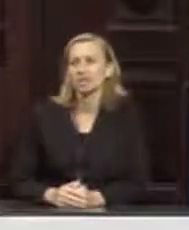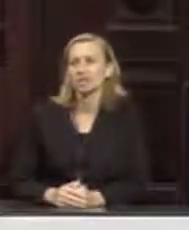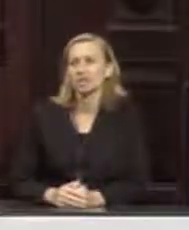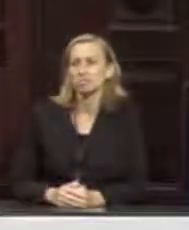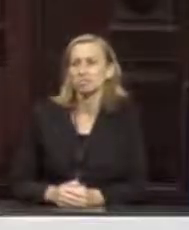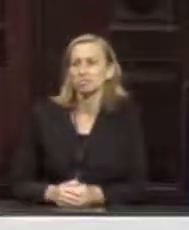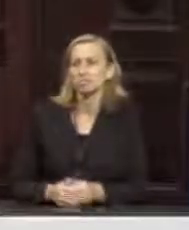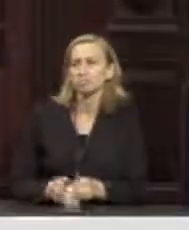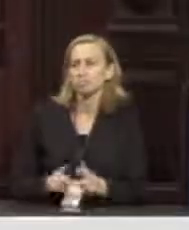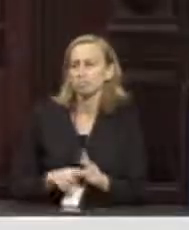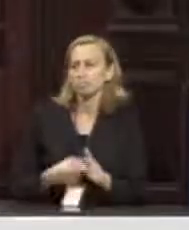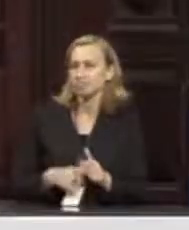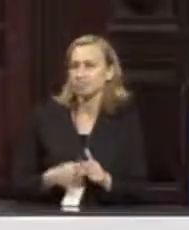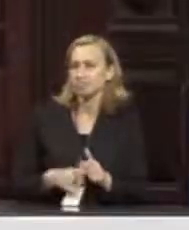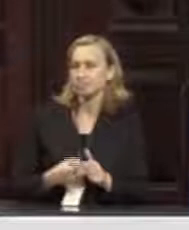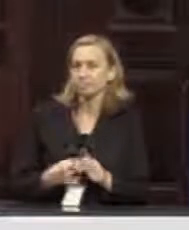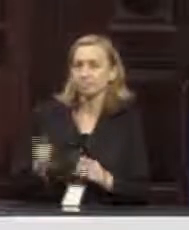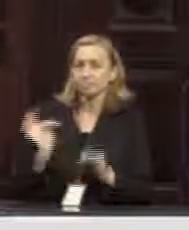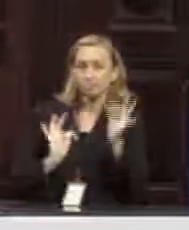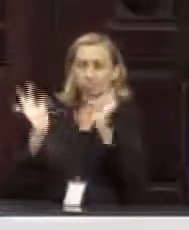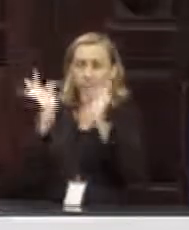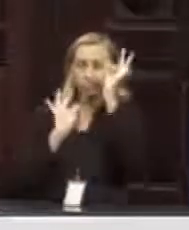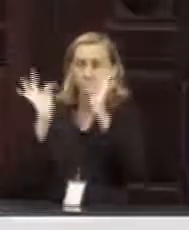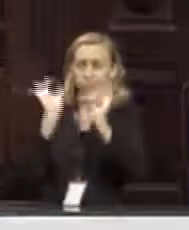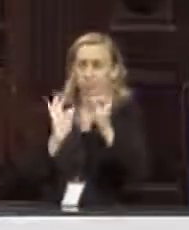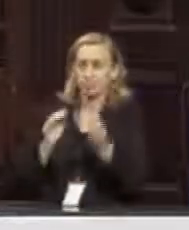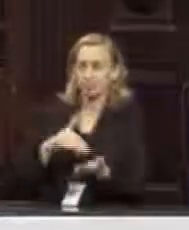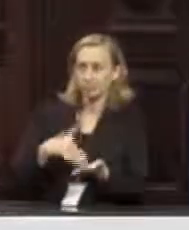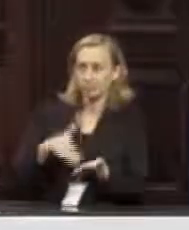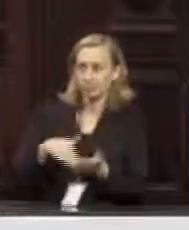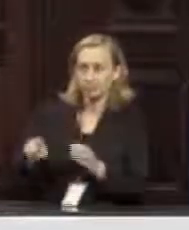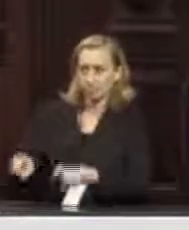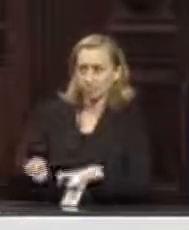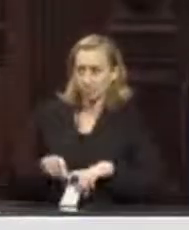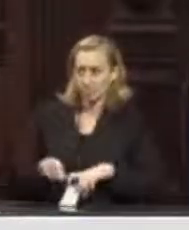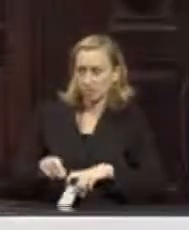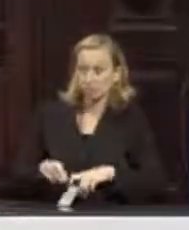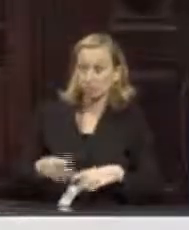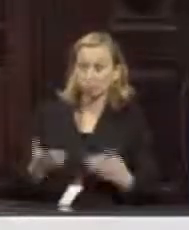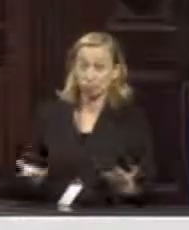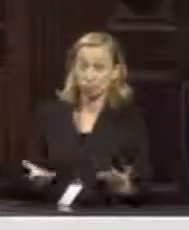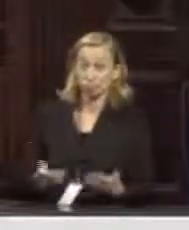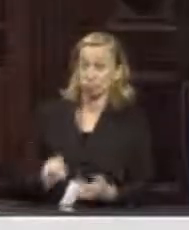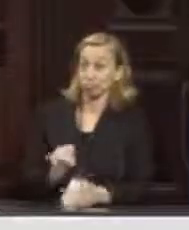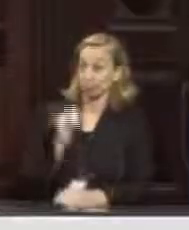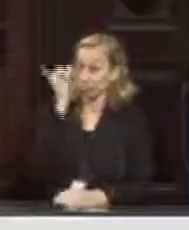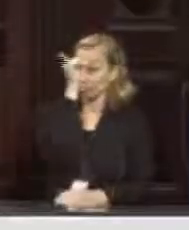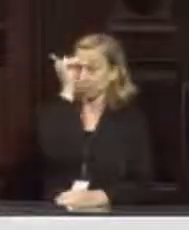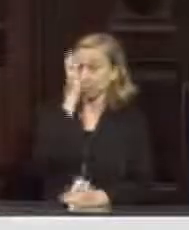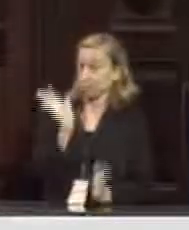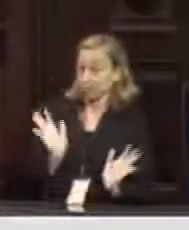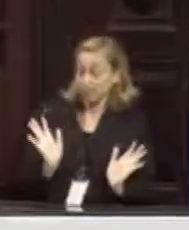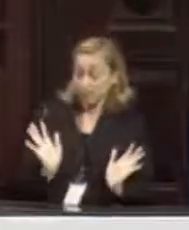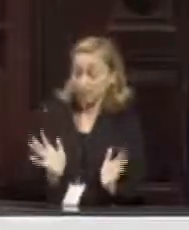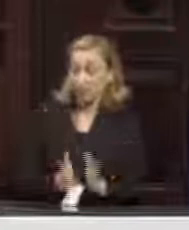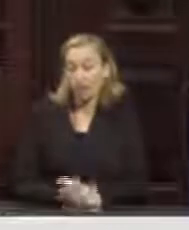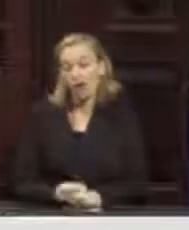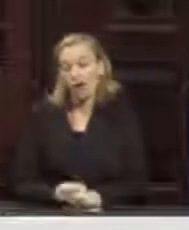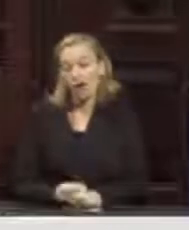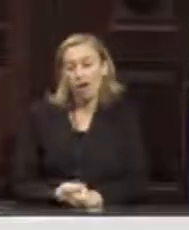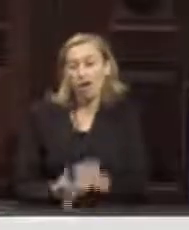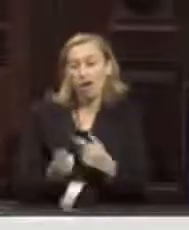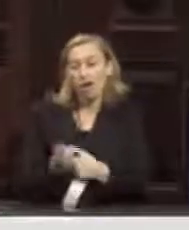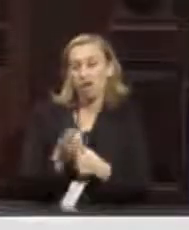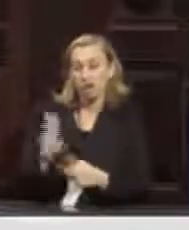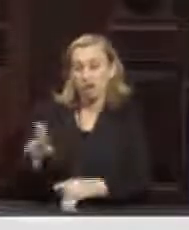aperfeiçoar tecnologicamente a Secretaria de Fazenda, o que é uma balela. Por que não investe nas nossas universidades? Por que